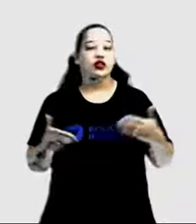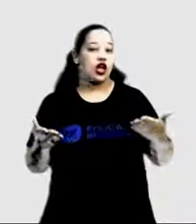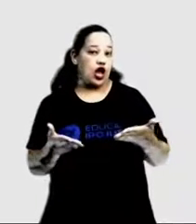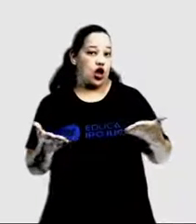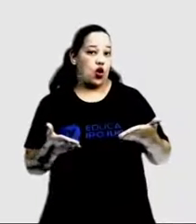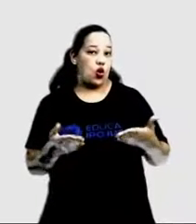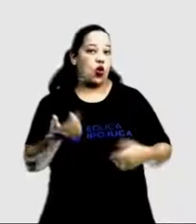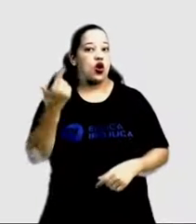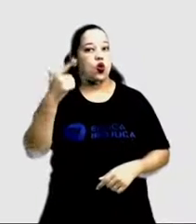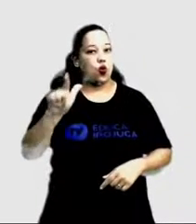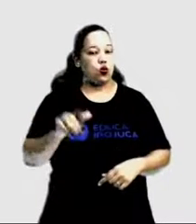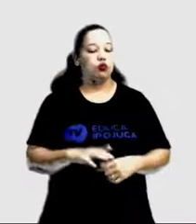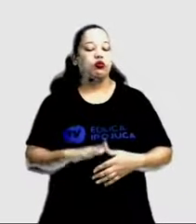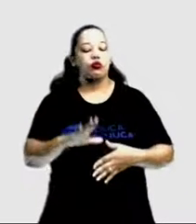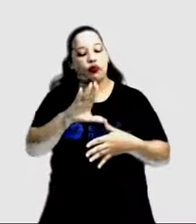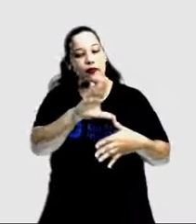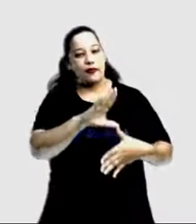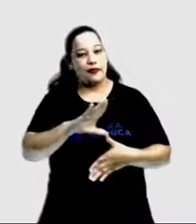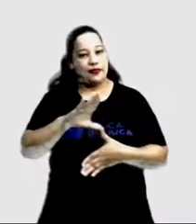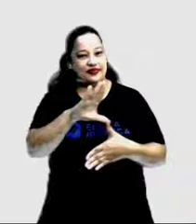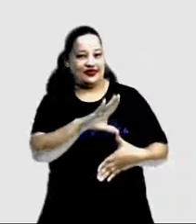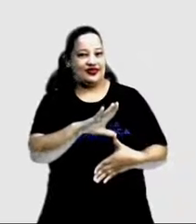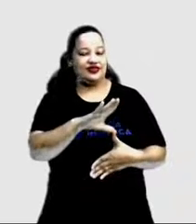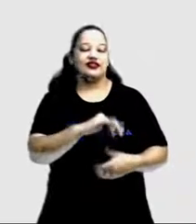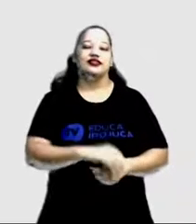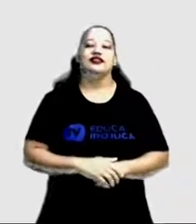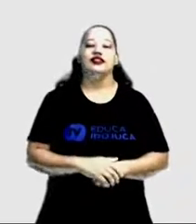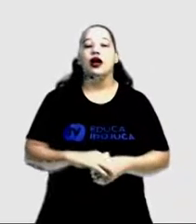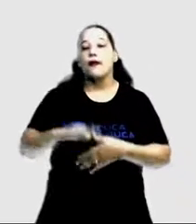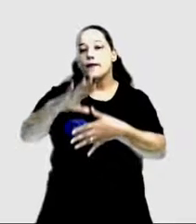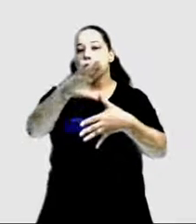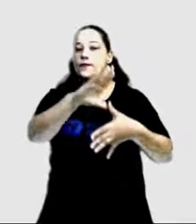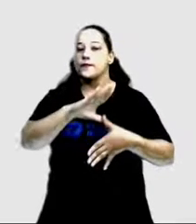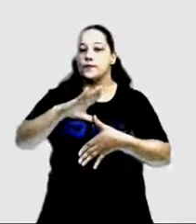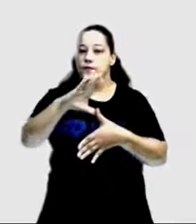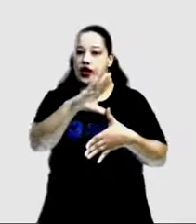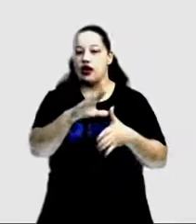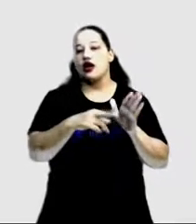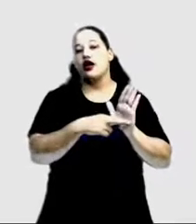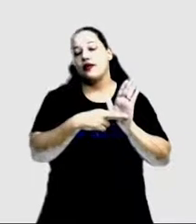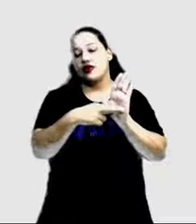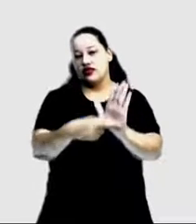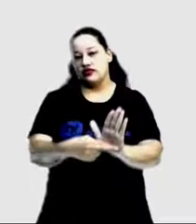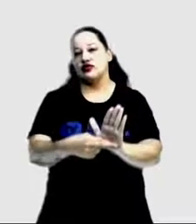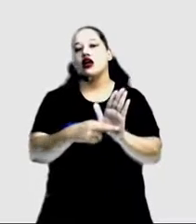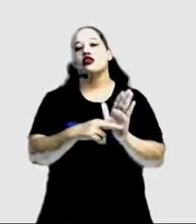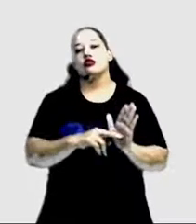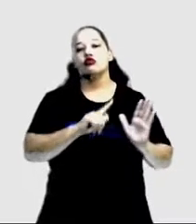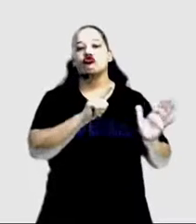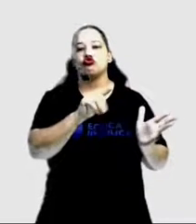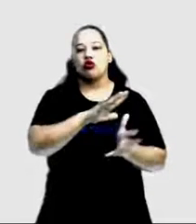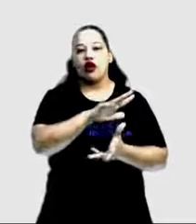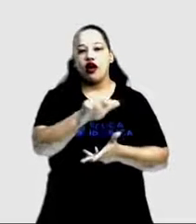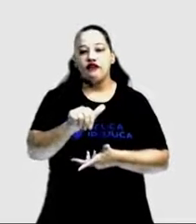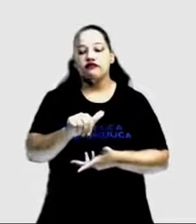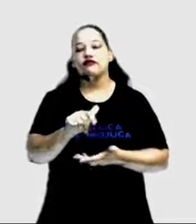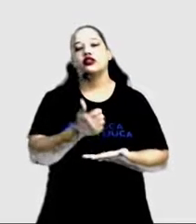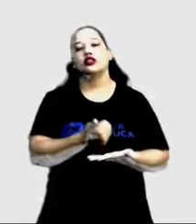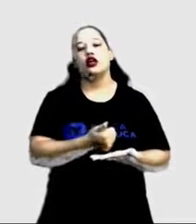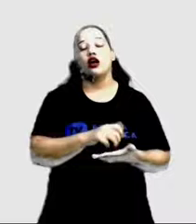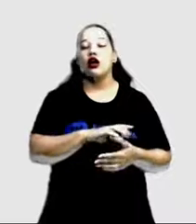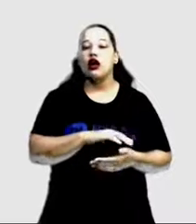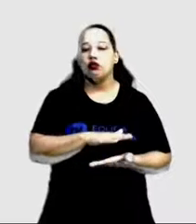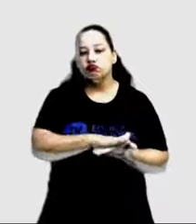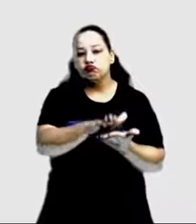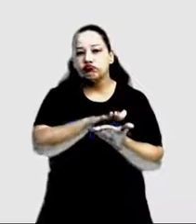Agora, vamos para o mapa. O mapa é a representação gráfica de uma parte